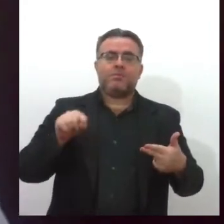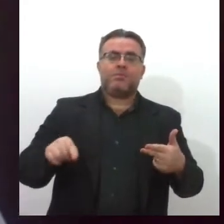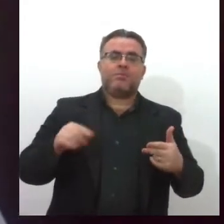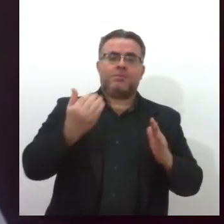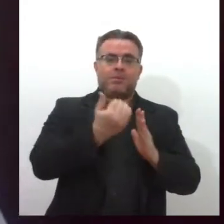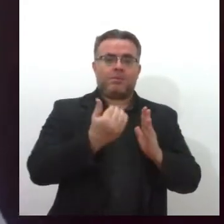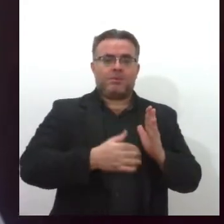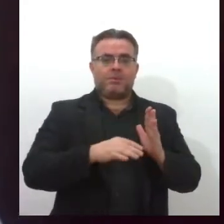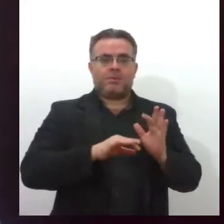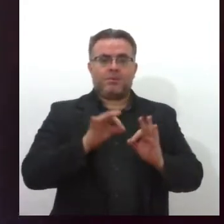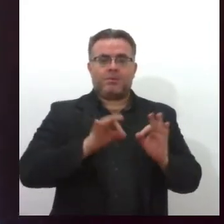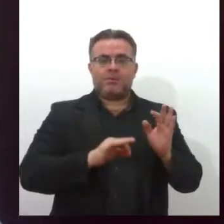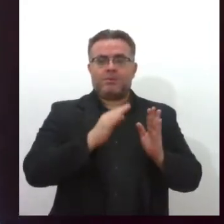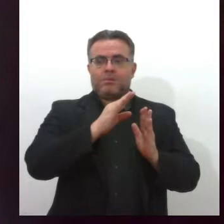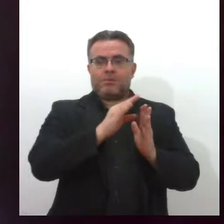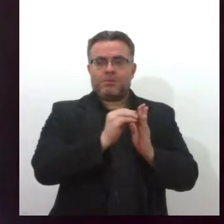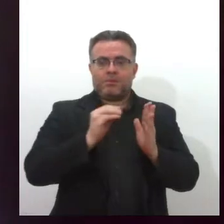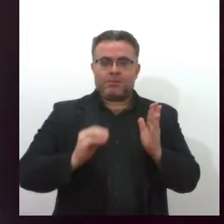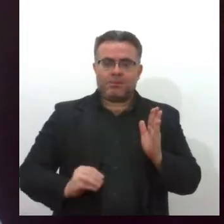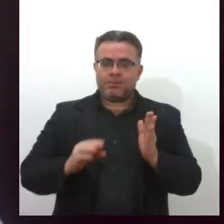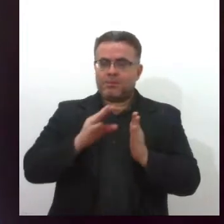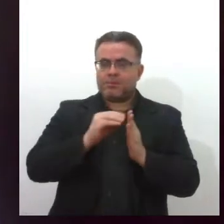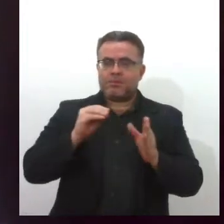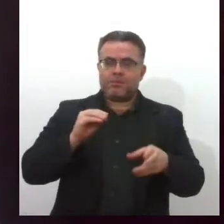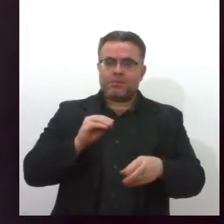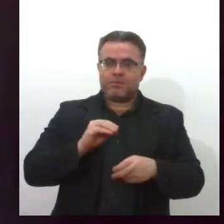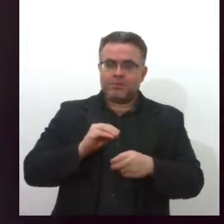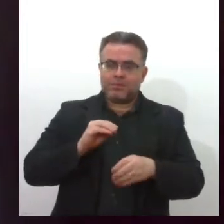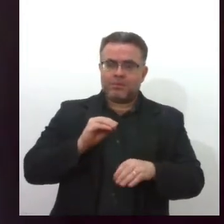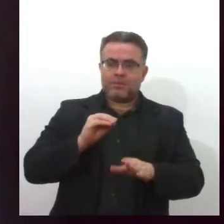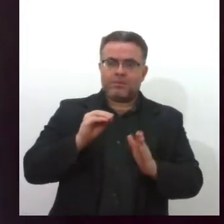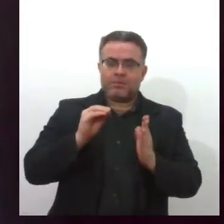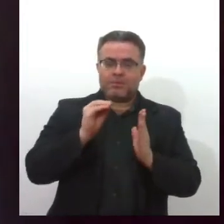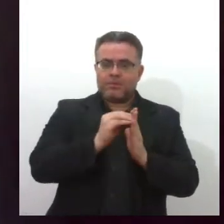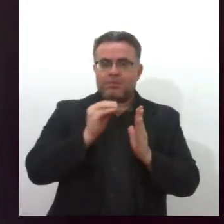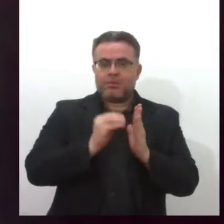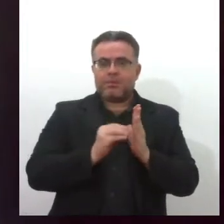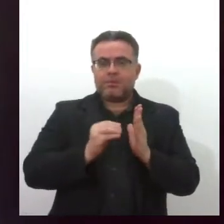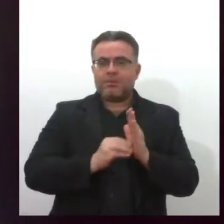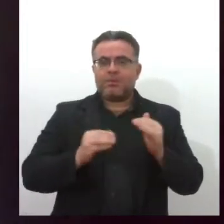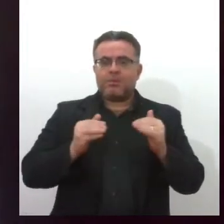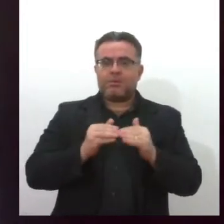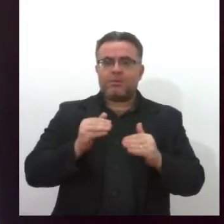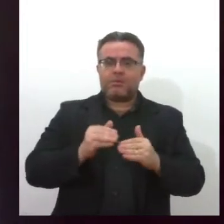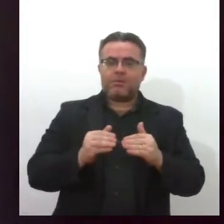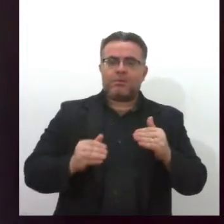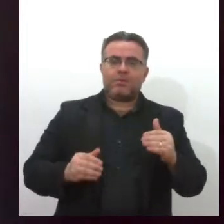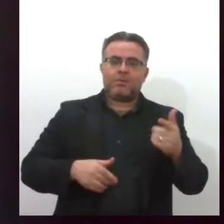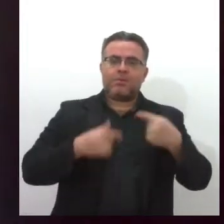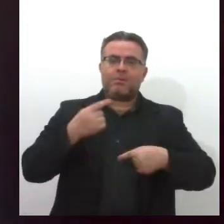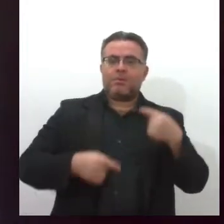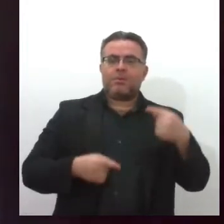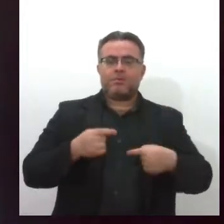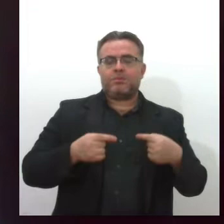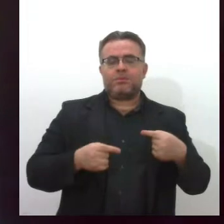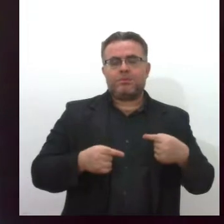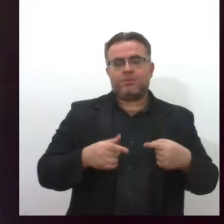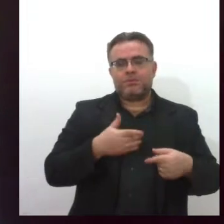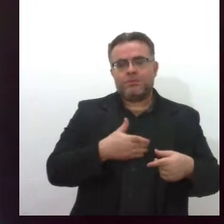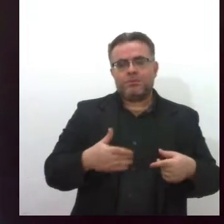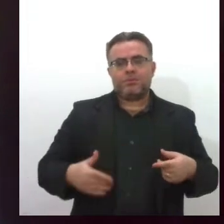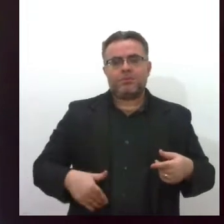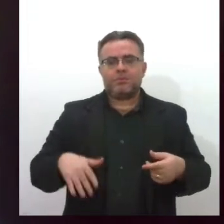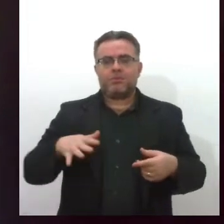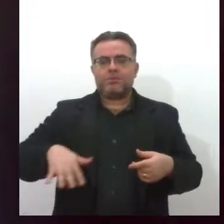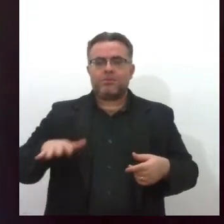ser produzidas políticas públicas específicas em várias áreas, né? Nós já temos a área de carcicultura, temos na área de turismo,